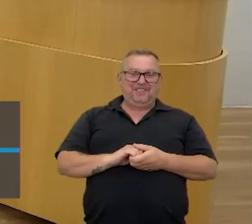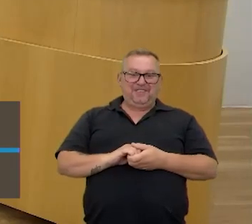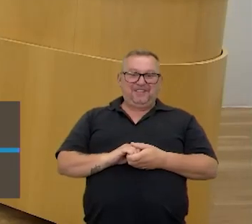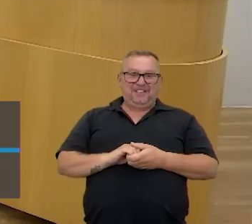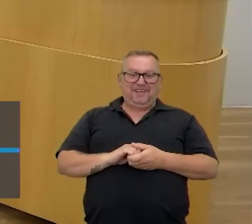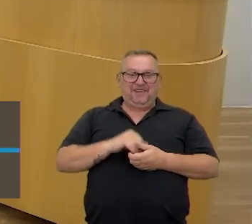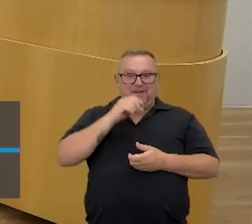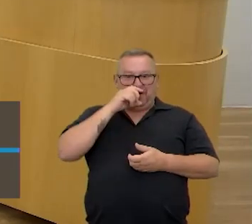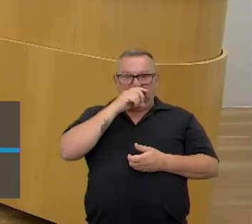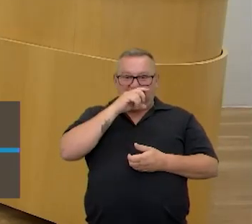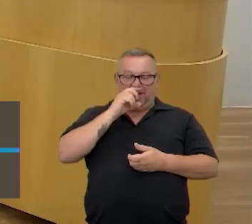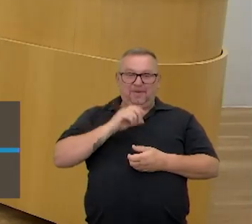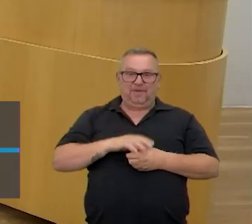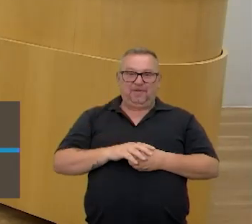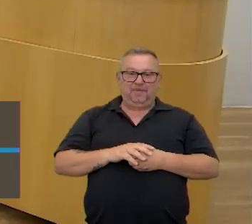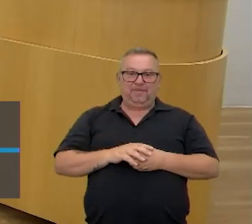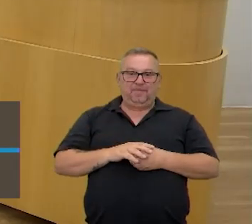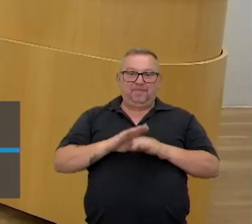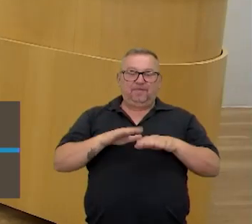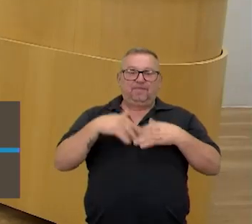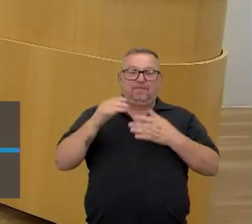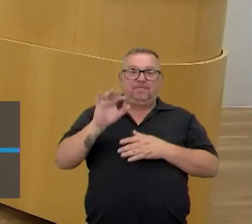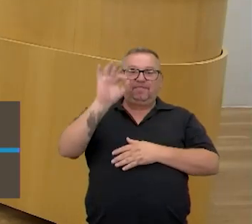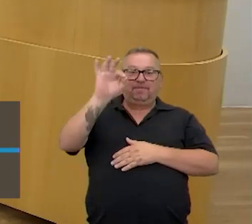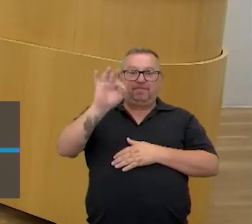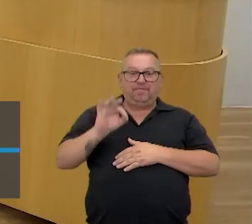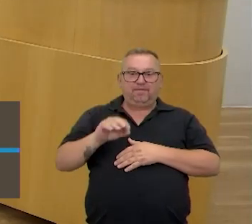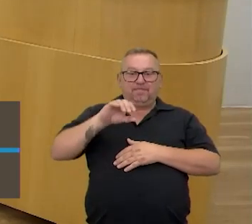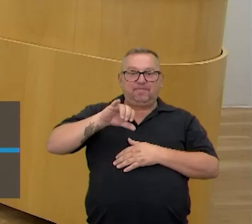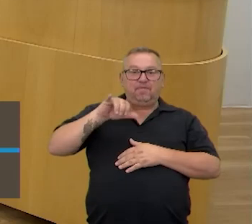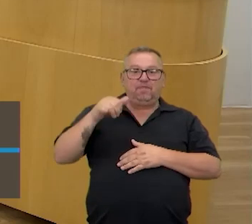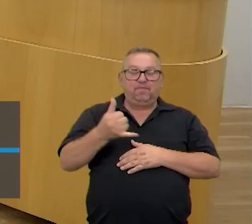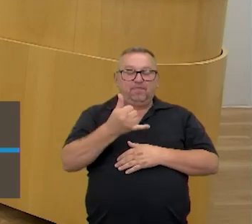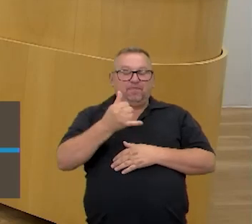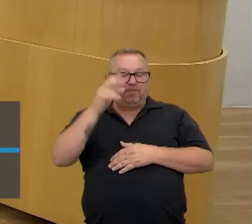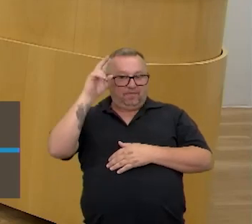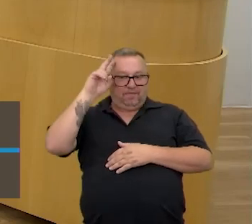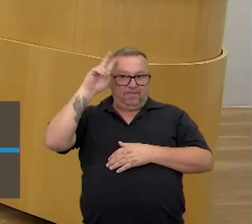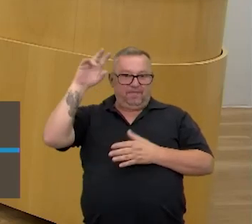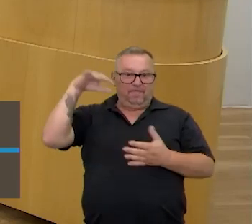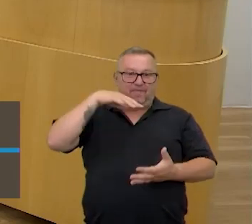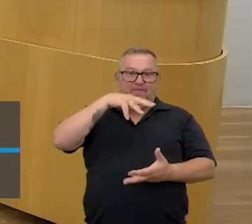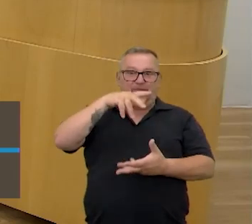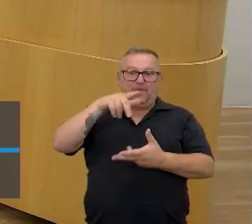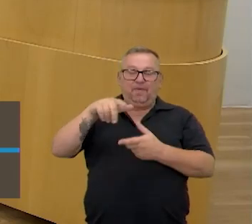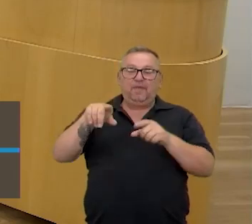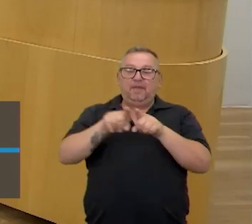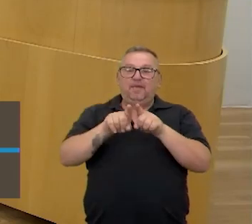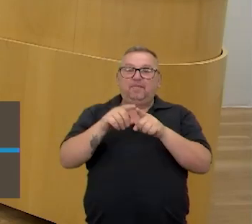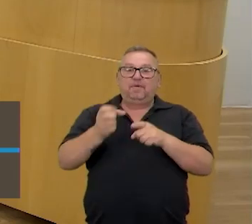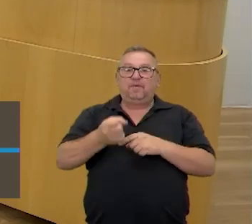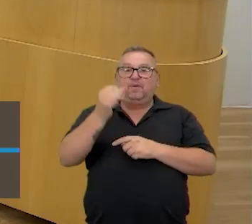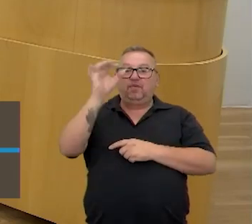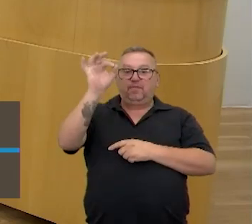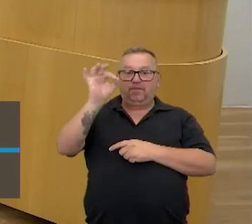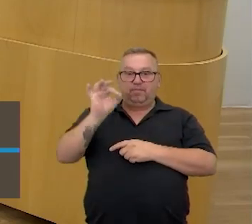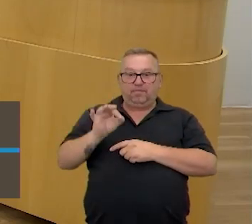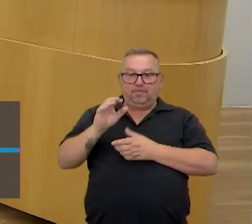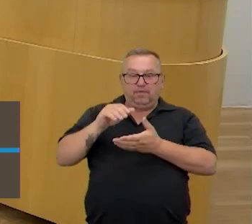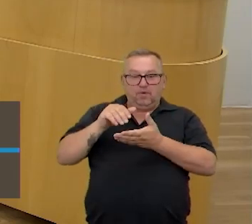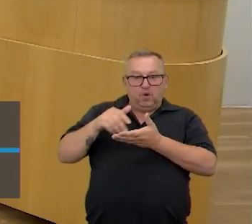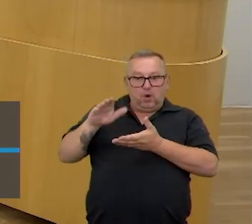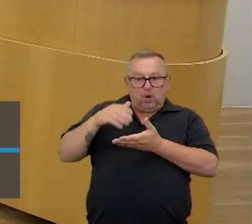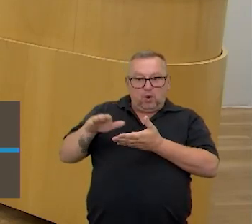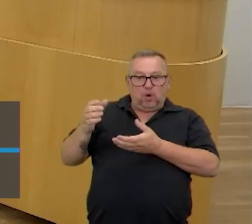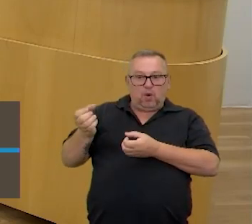sabe quantos por cento a gente aproveita na história do planeta e quantos por cento a gente joga fora de